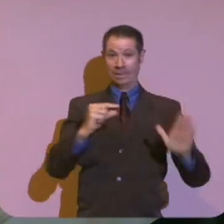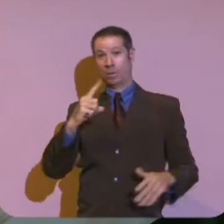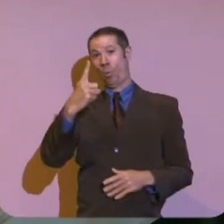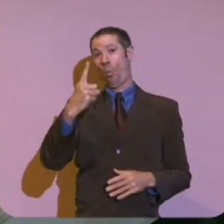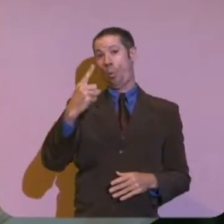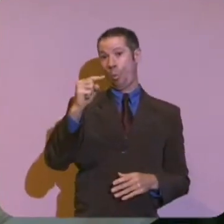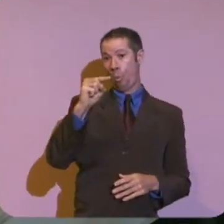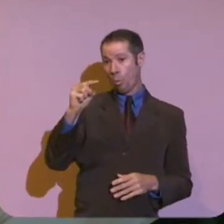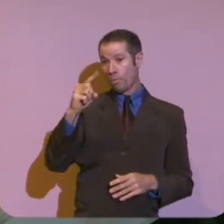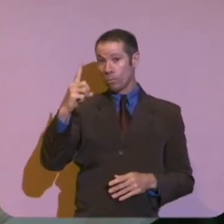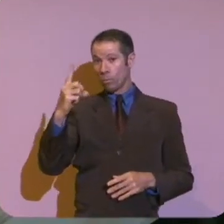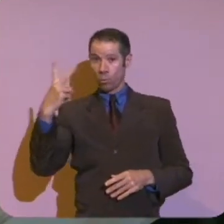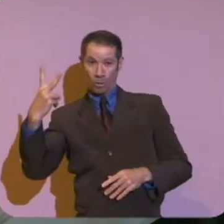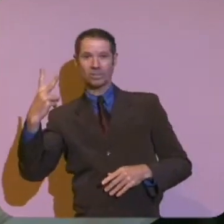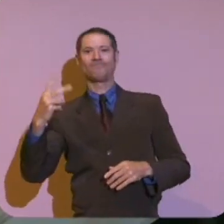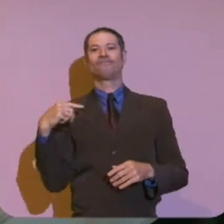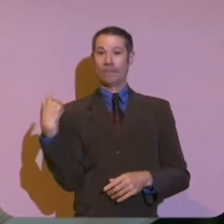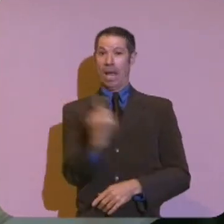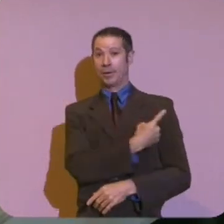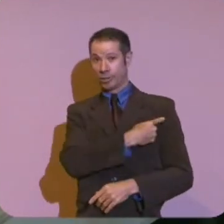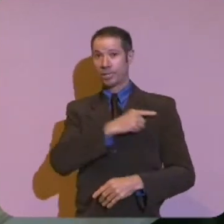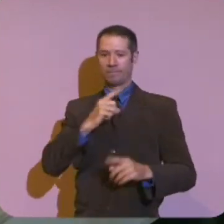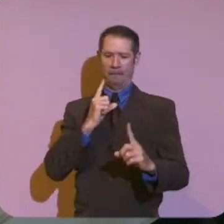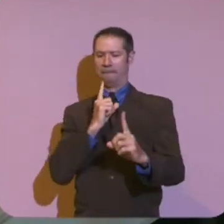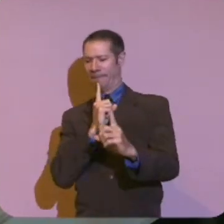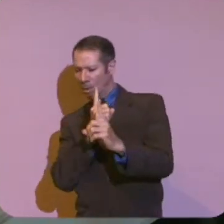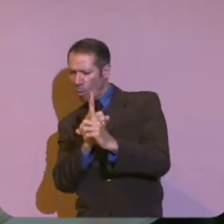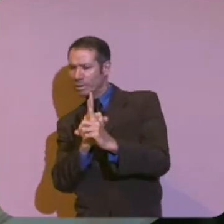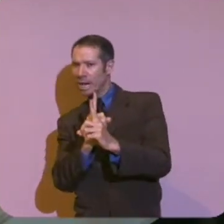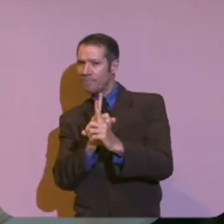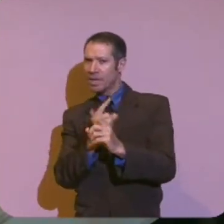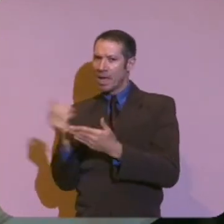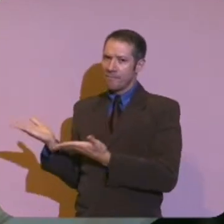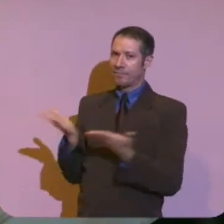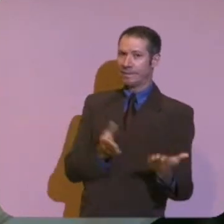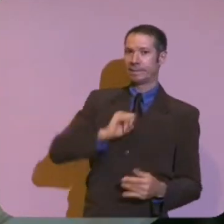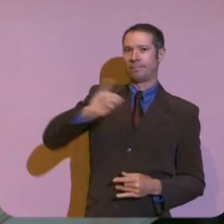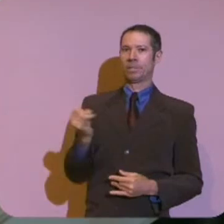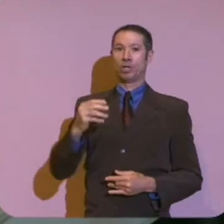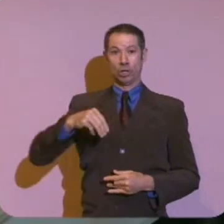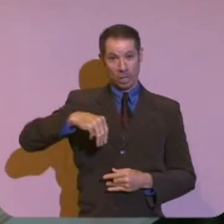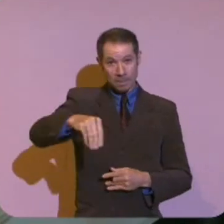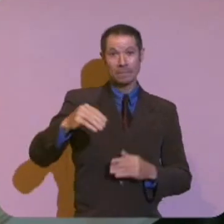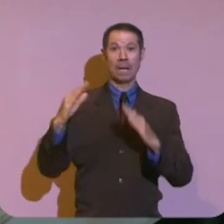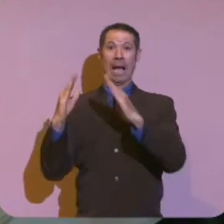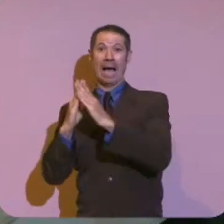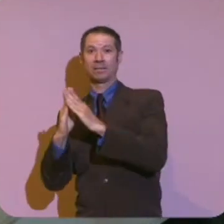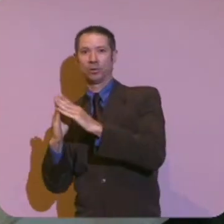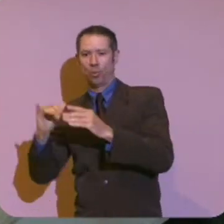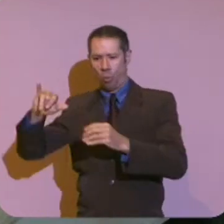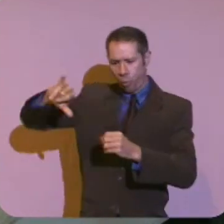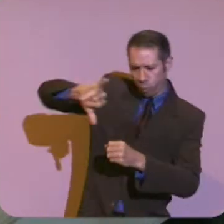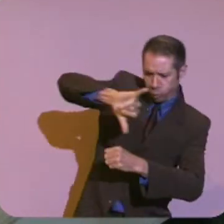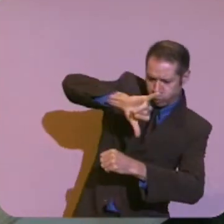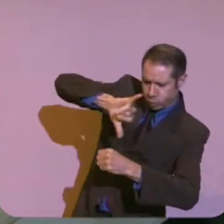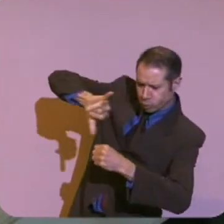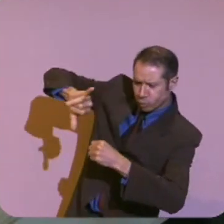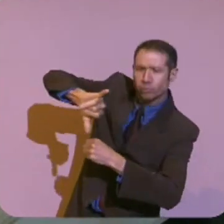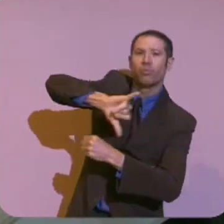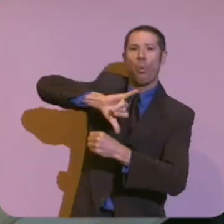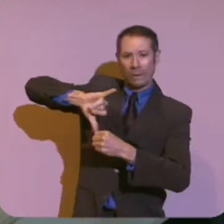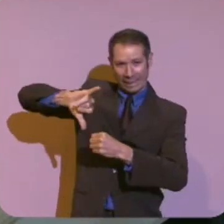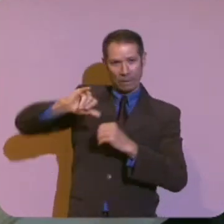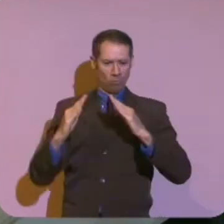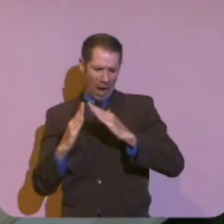a 12, onde a gente vai encontrar a visita de Jeremias à casa do oleiro. E em